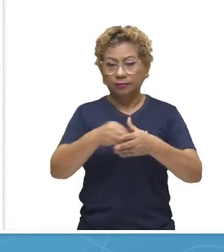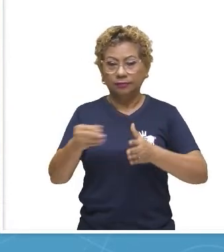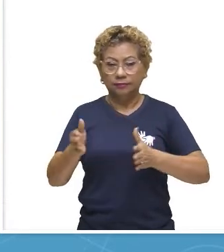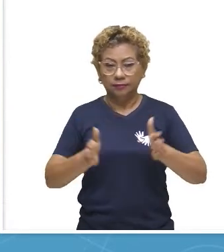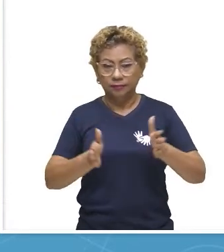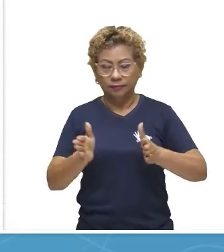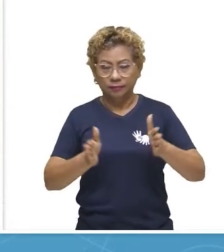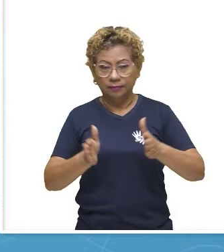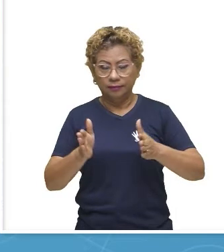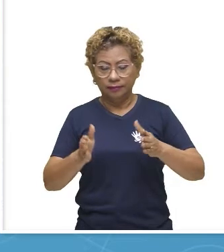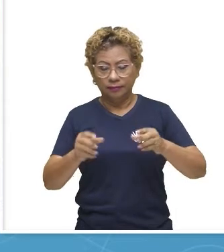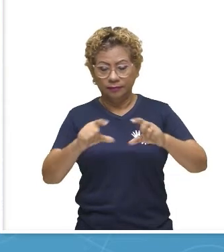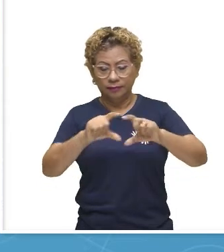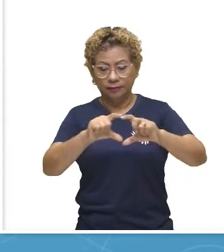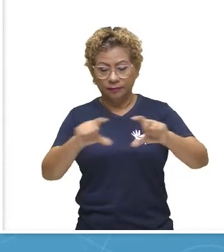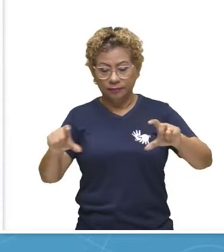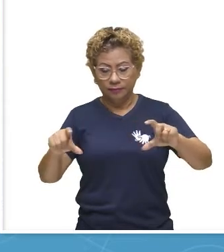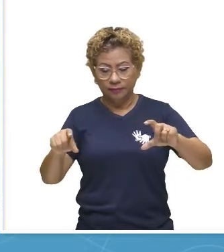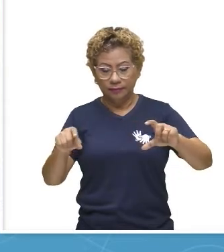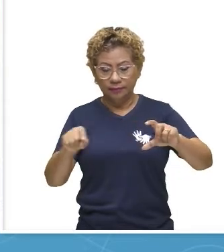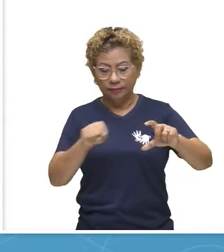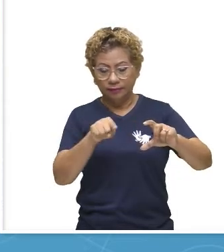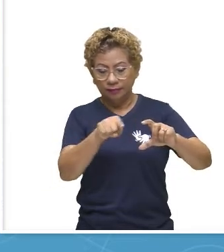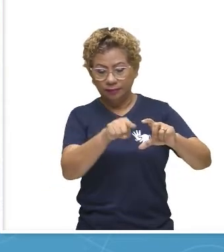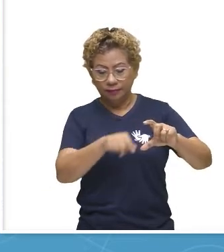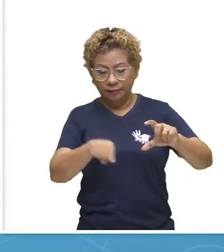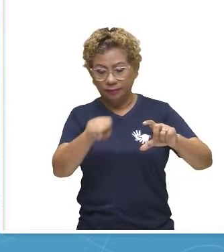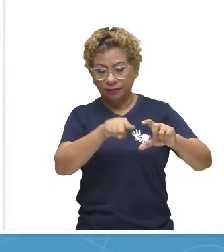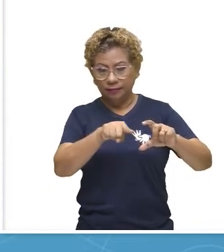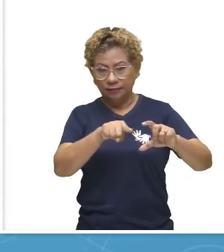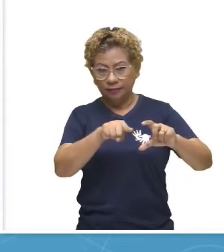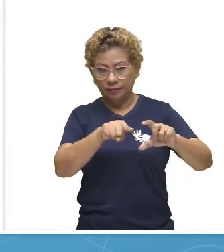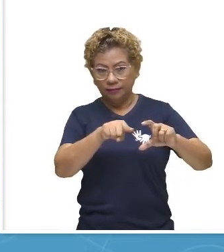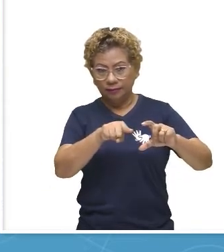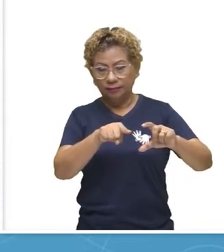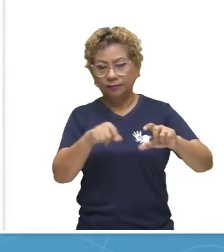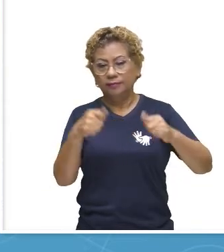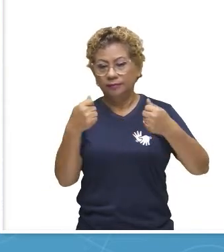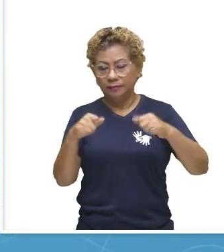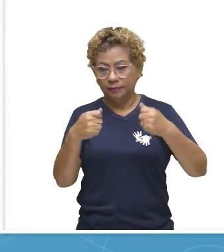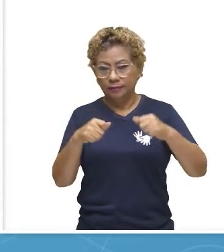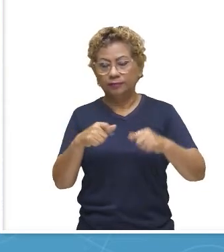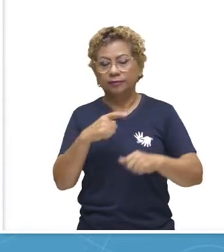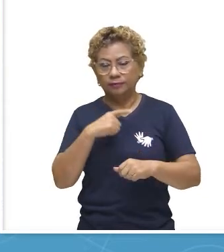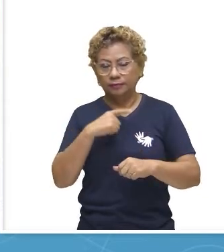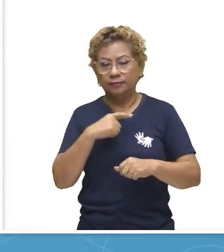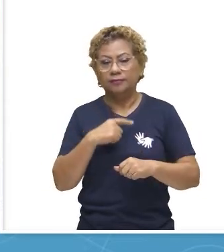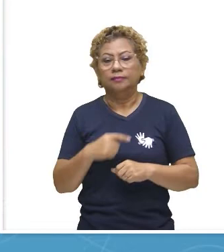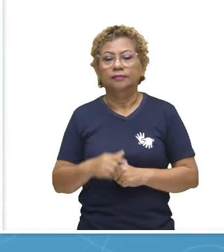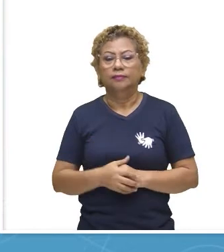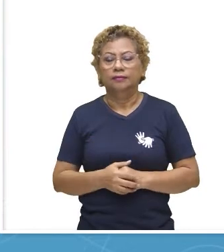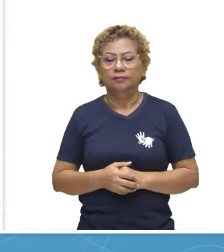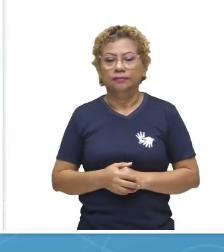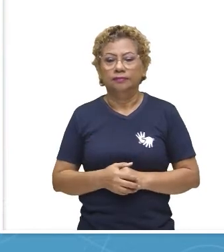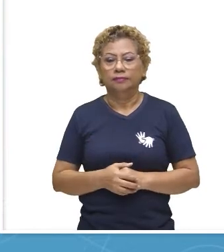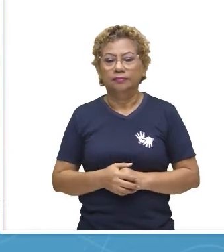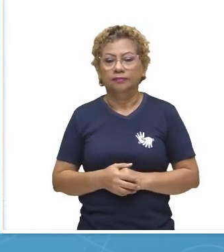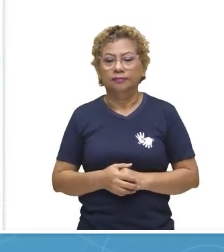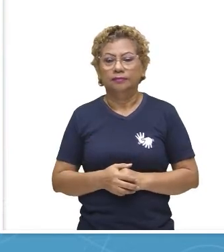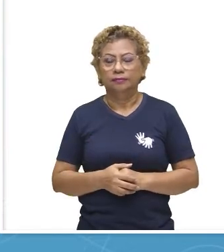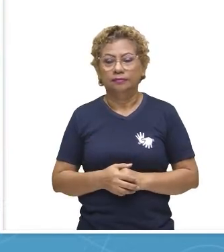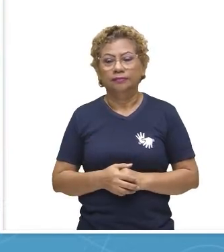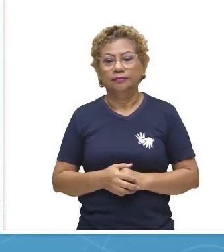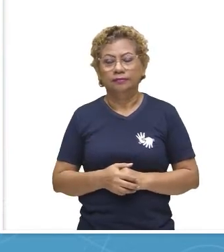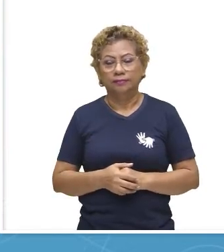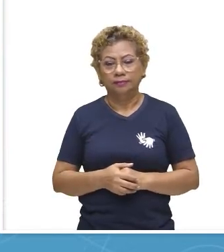as paralelas R e S, ok. E também eles têm que estar alternando o lado, né?